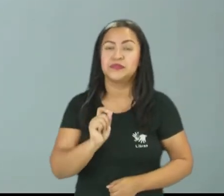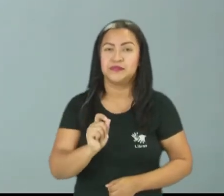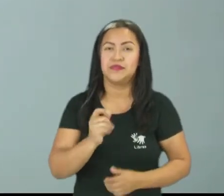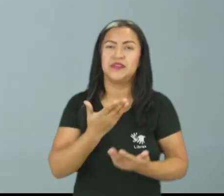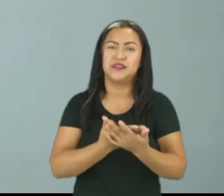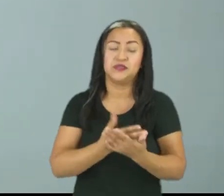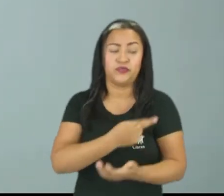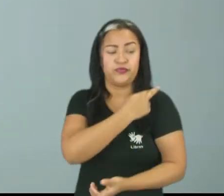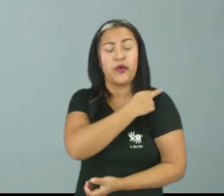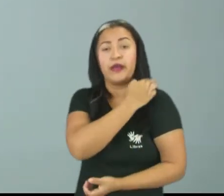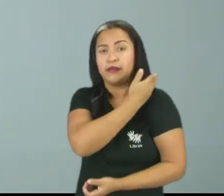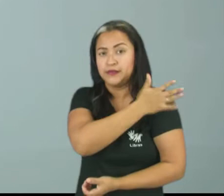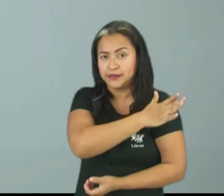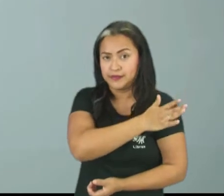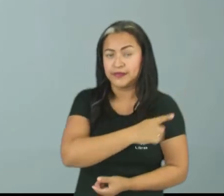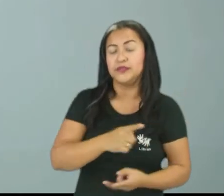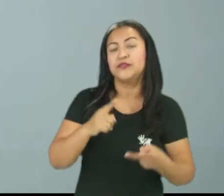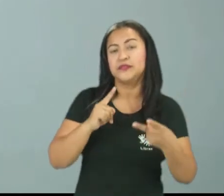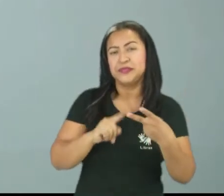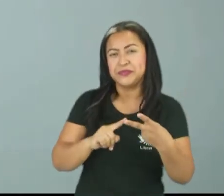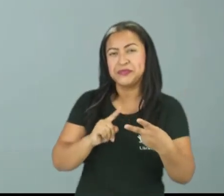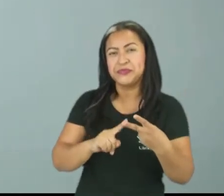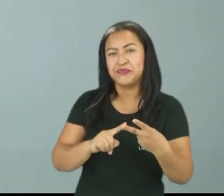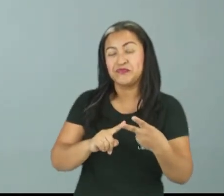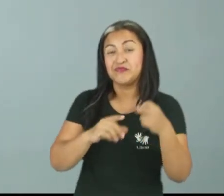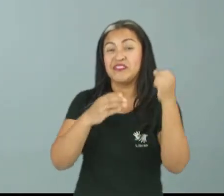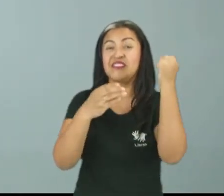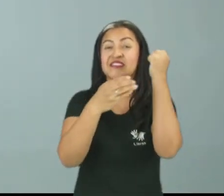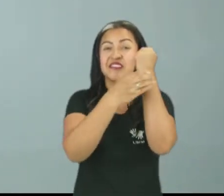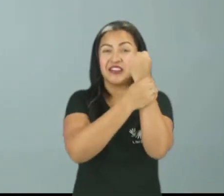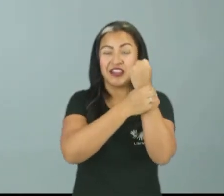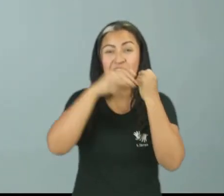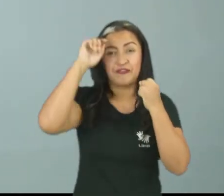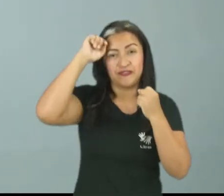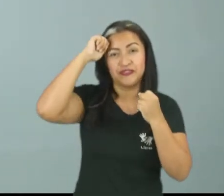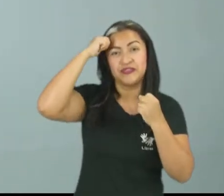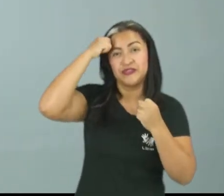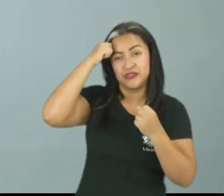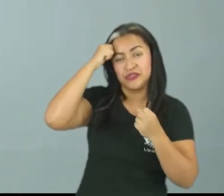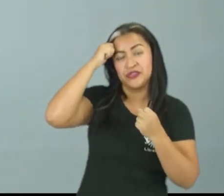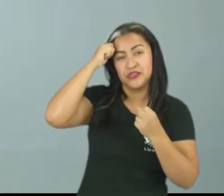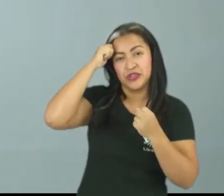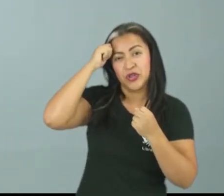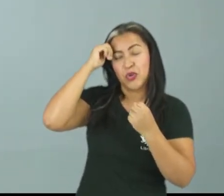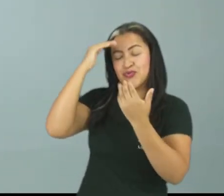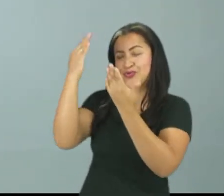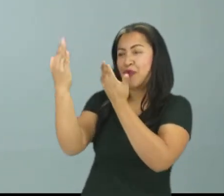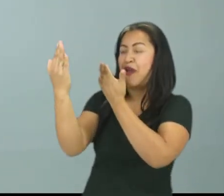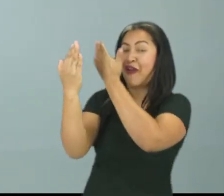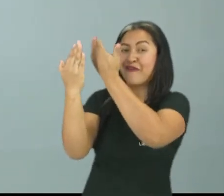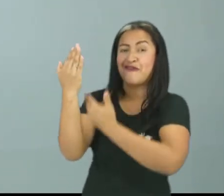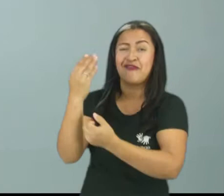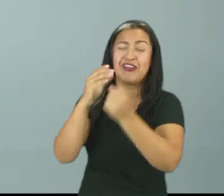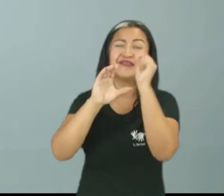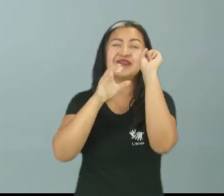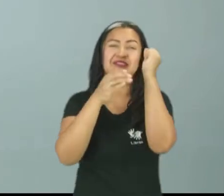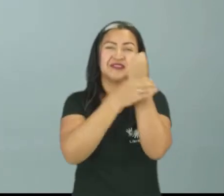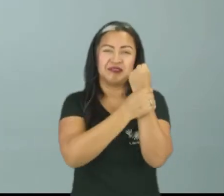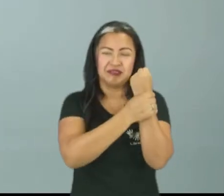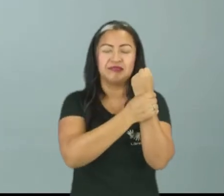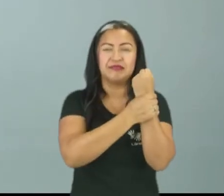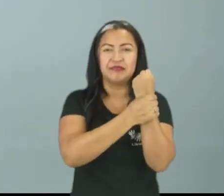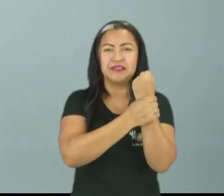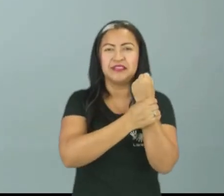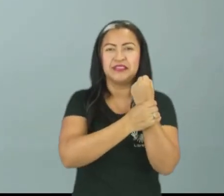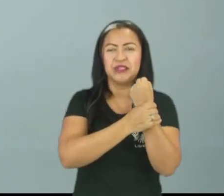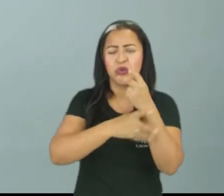do racismo, a questão da escravidão, do reflexo, né, dessa escravidão aí para